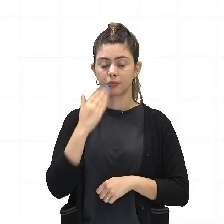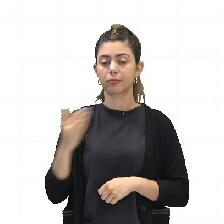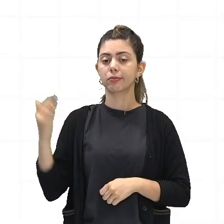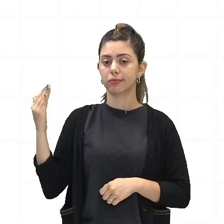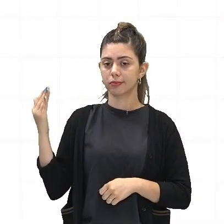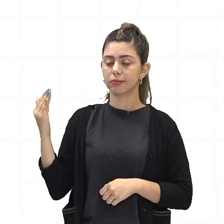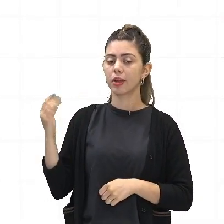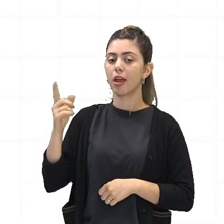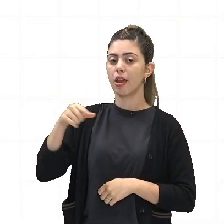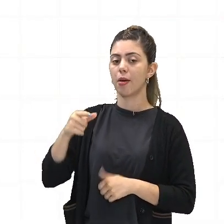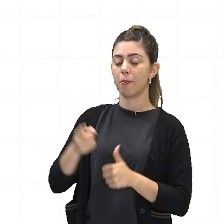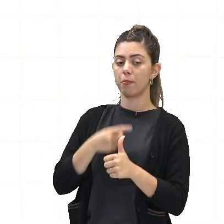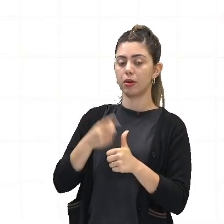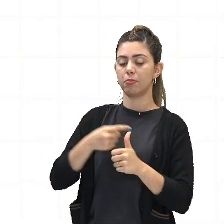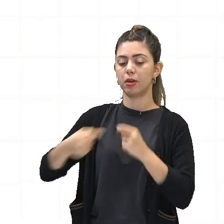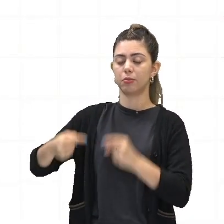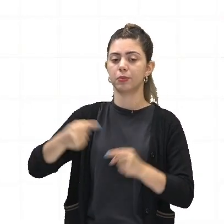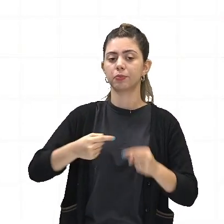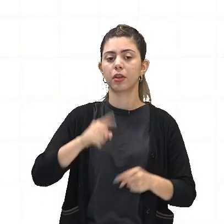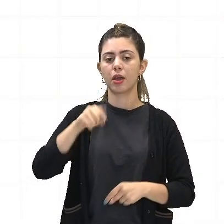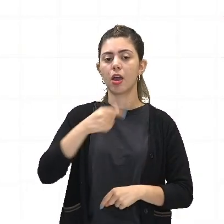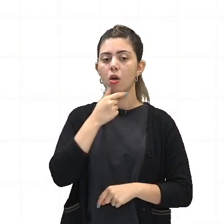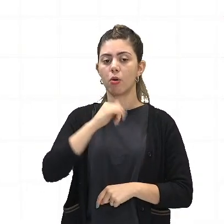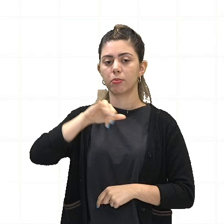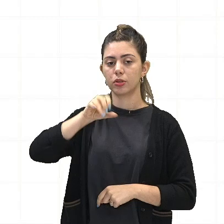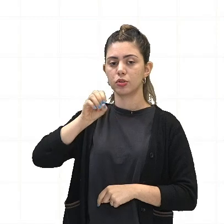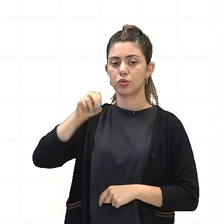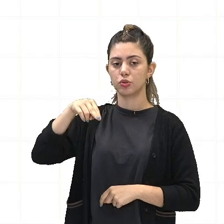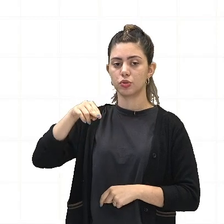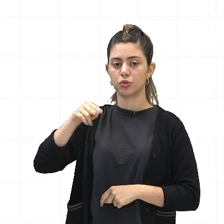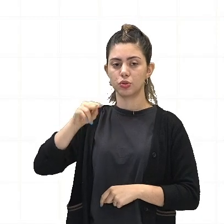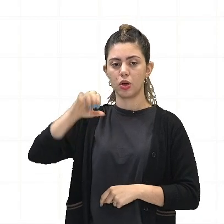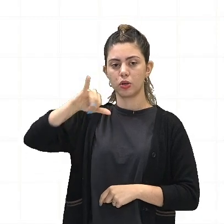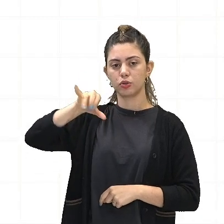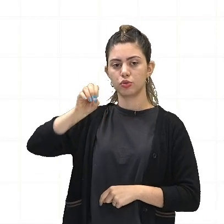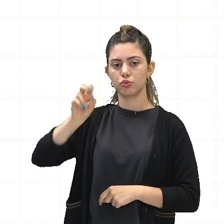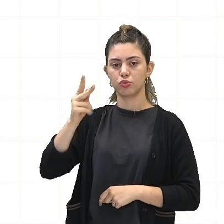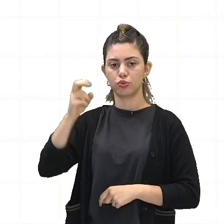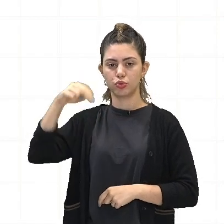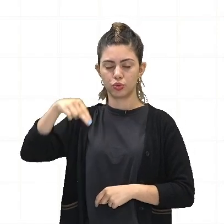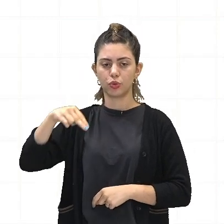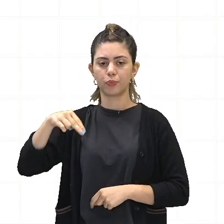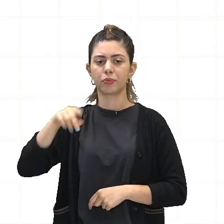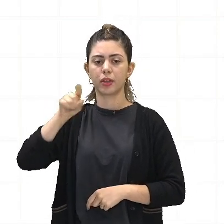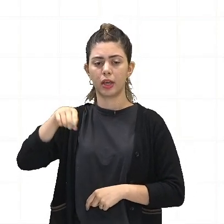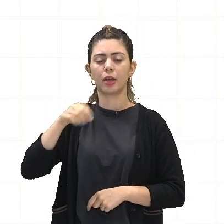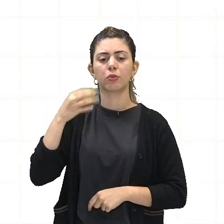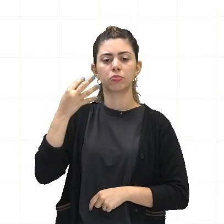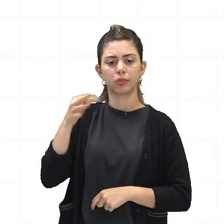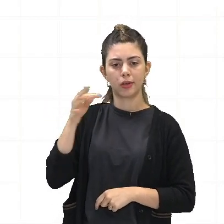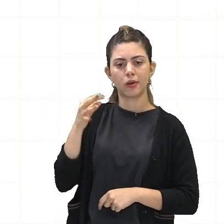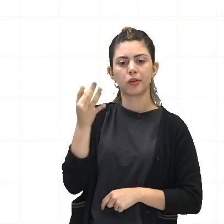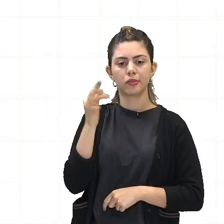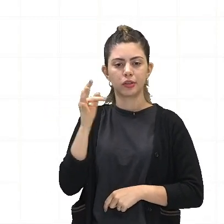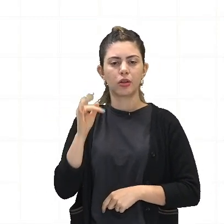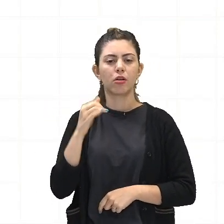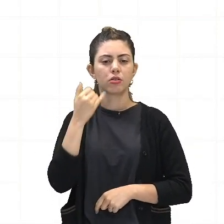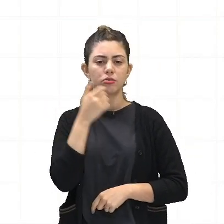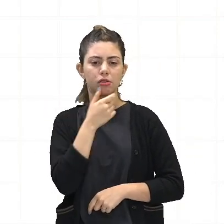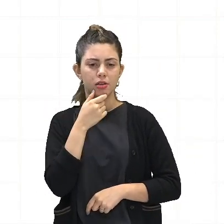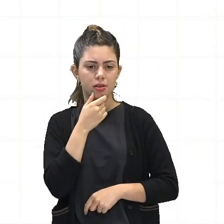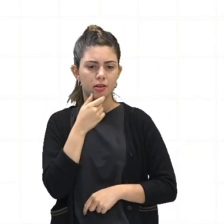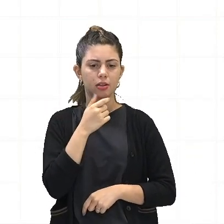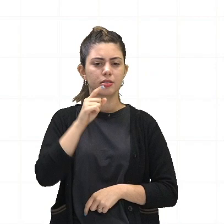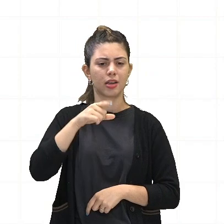antes de Martinho Lutero, que é considerado aí o reformador principal, teve alguns membros que já questionavam antes.